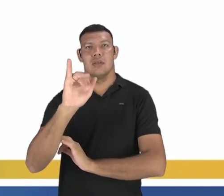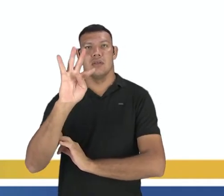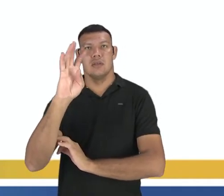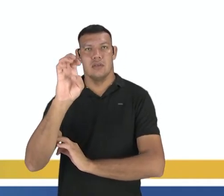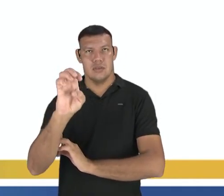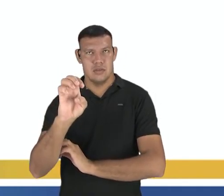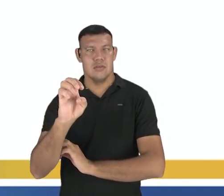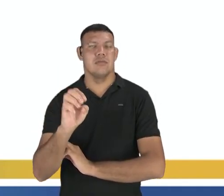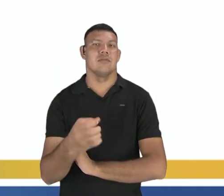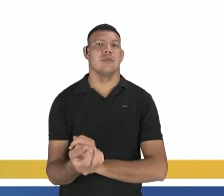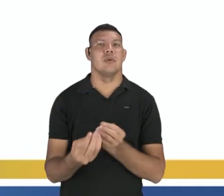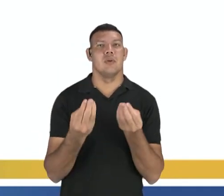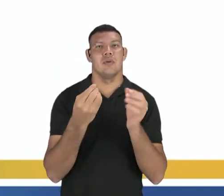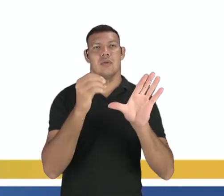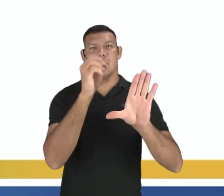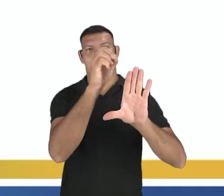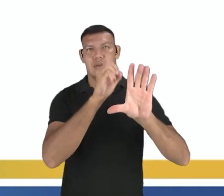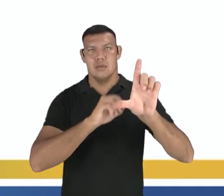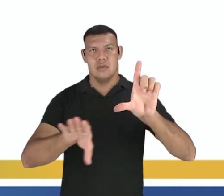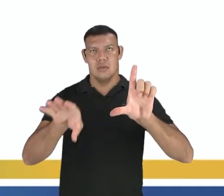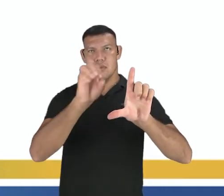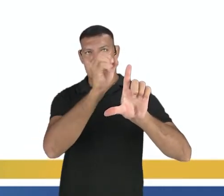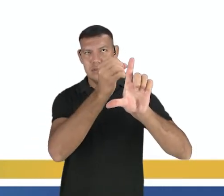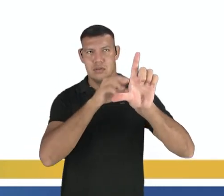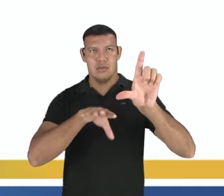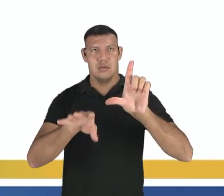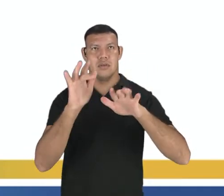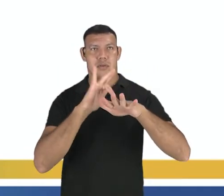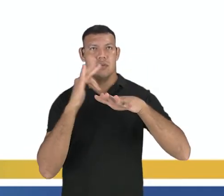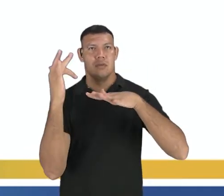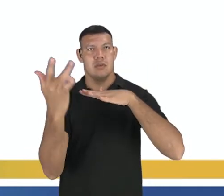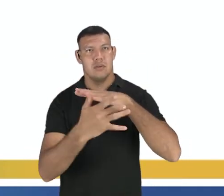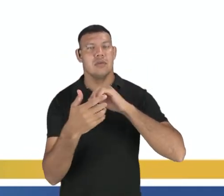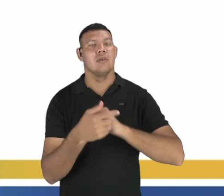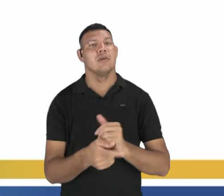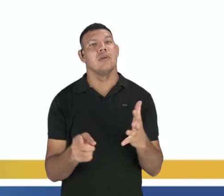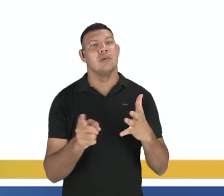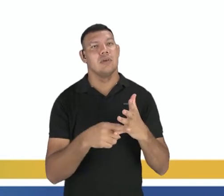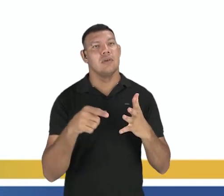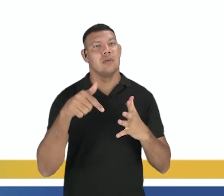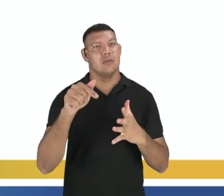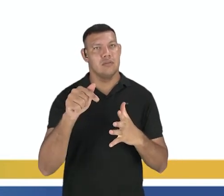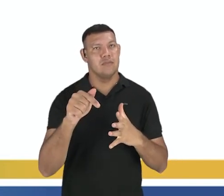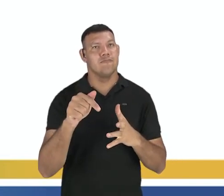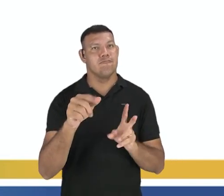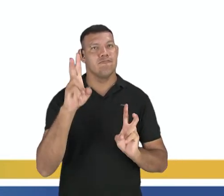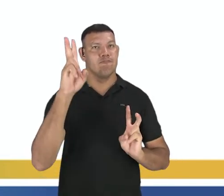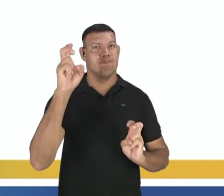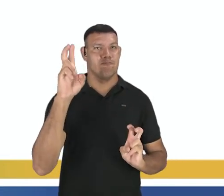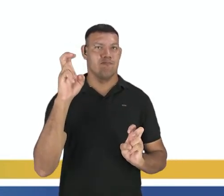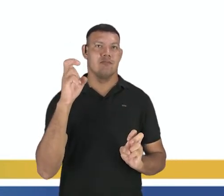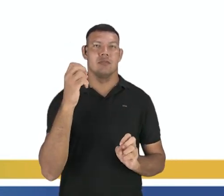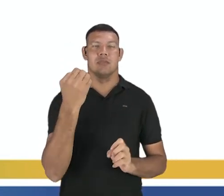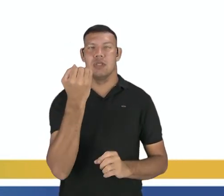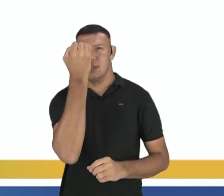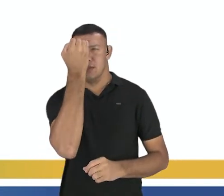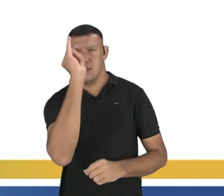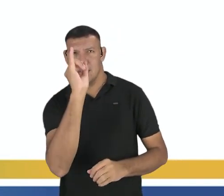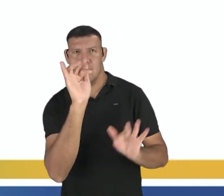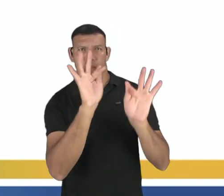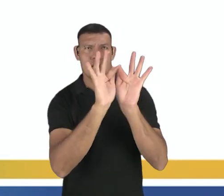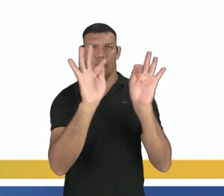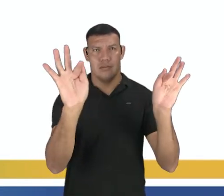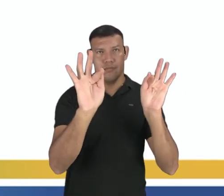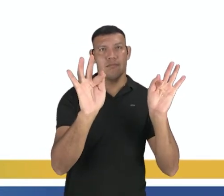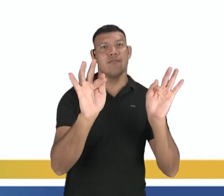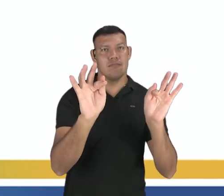publica ali na sua rede social sobre isso, tá? Cite ideias, frases de autores. E aí pega uma frase que você gostou e cita